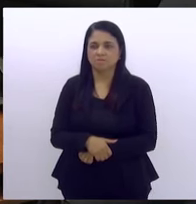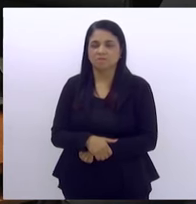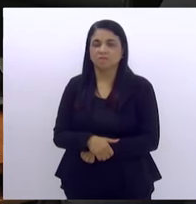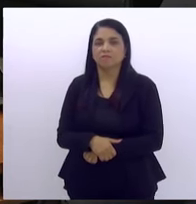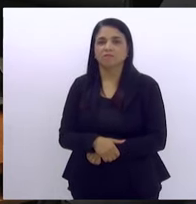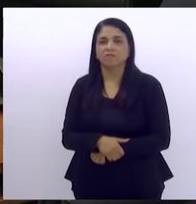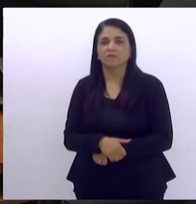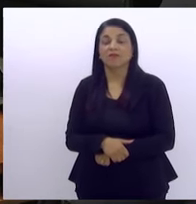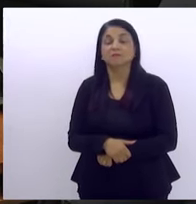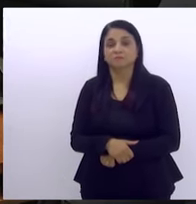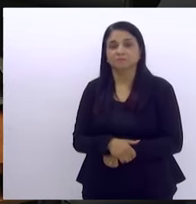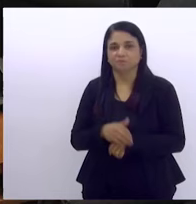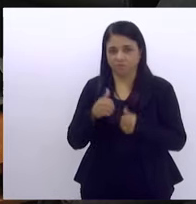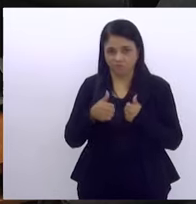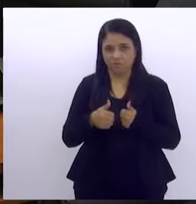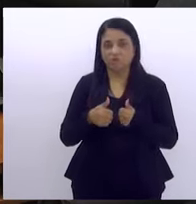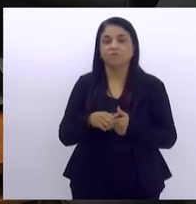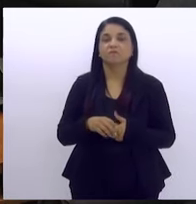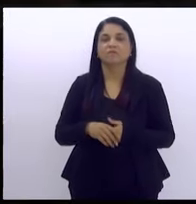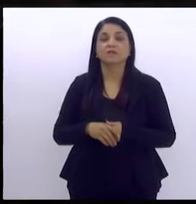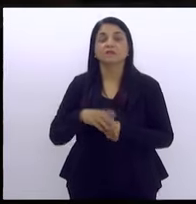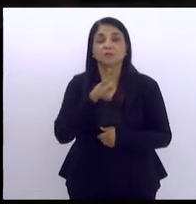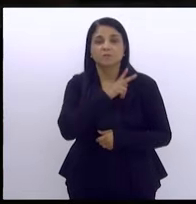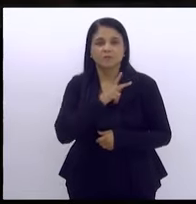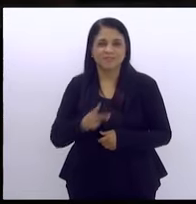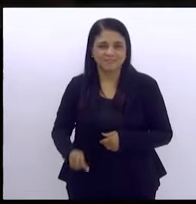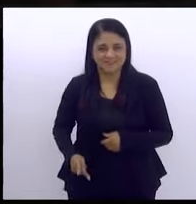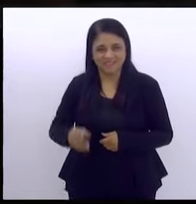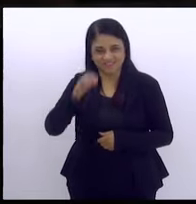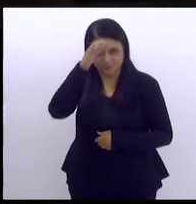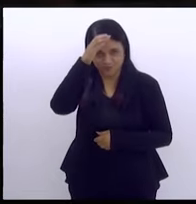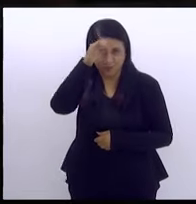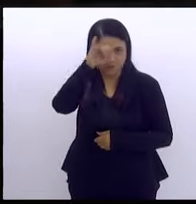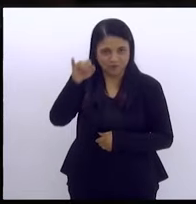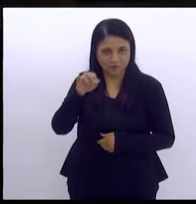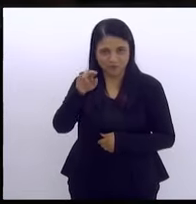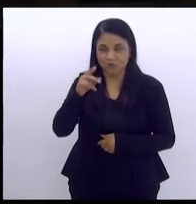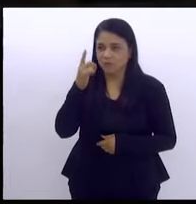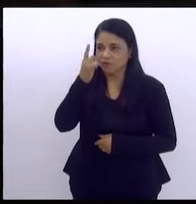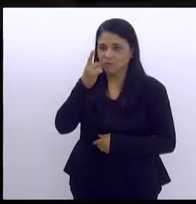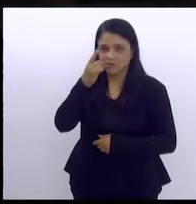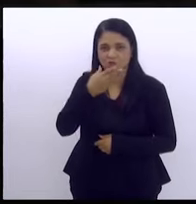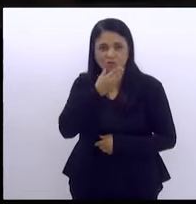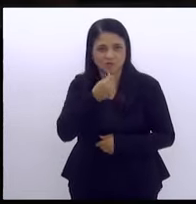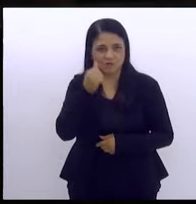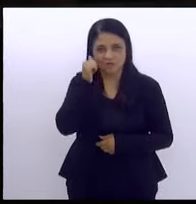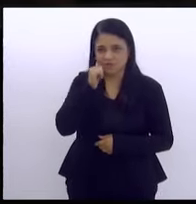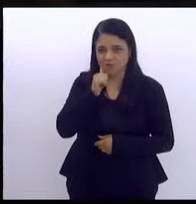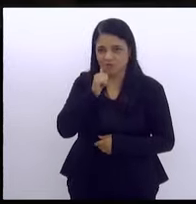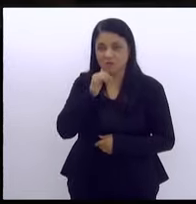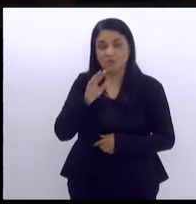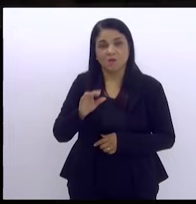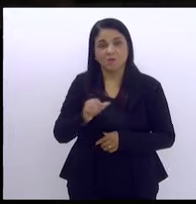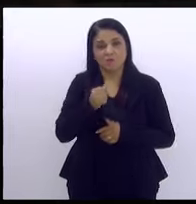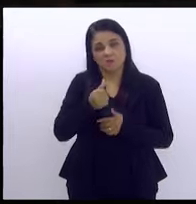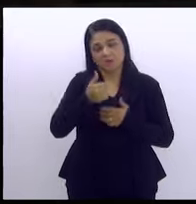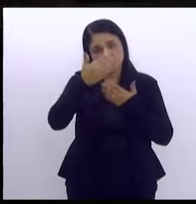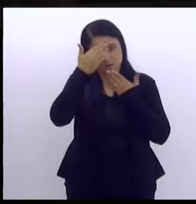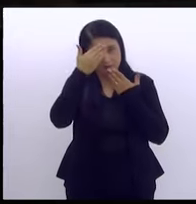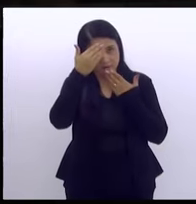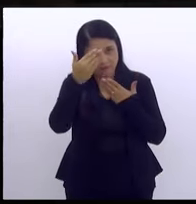Alô, entrou. Presidenta Tia Ju, deputadas e deputados, queria primeiro